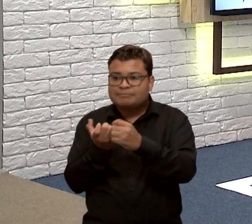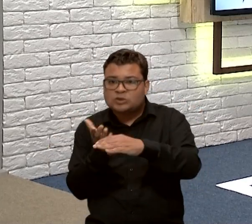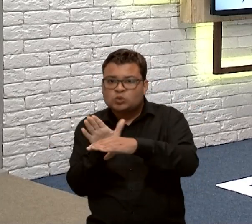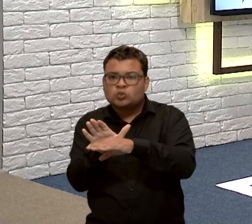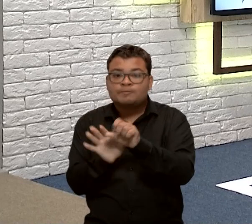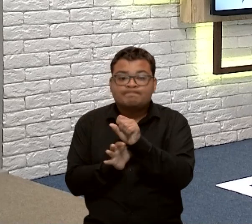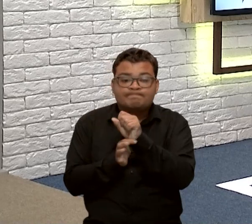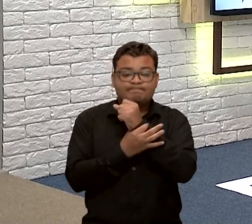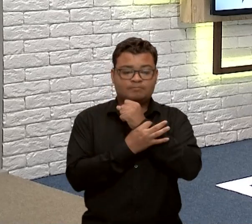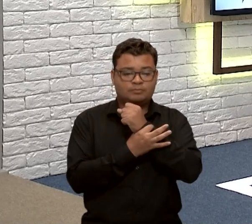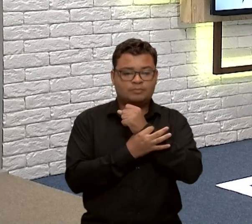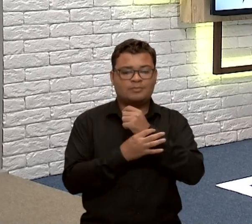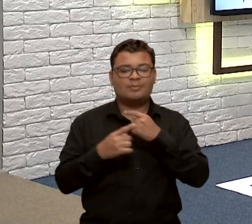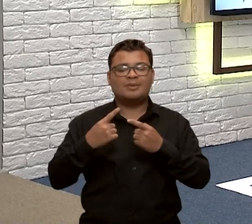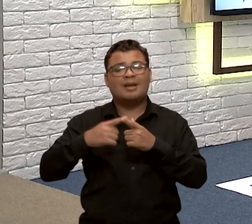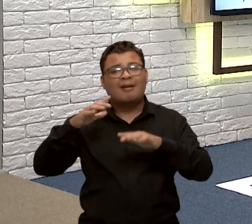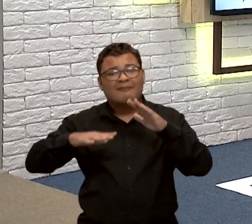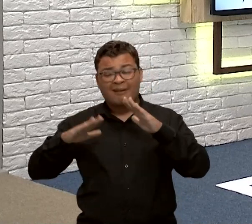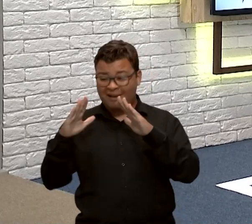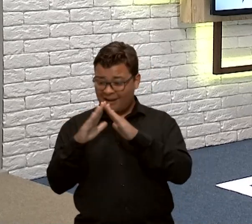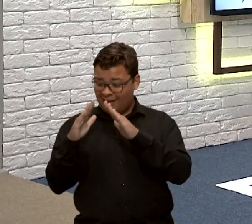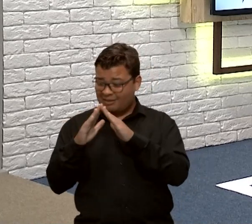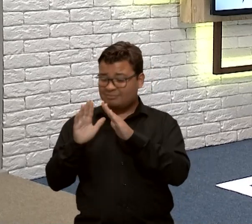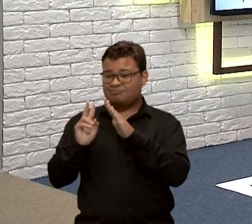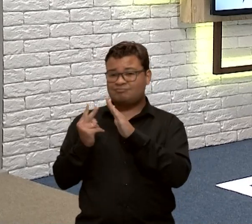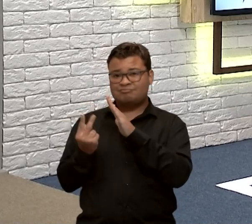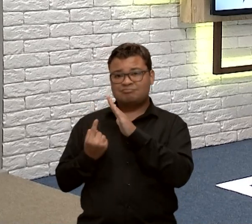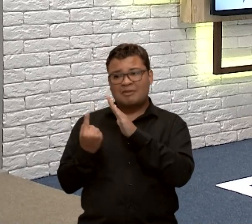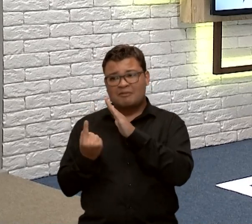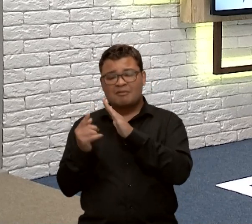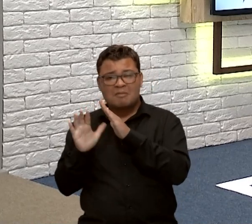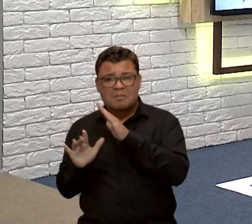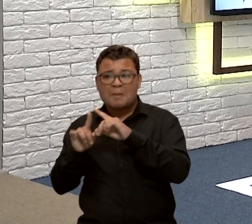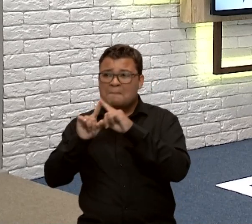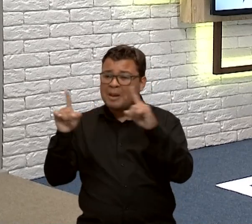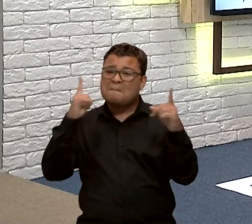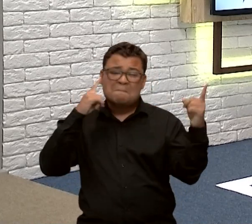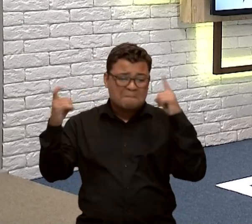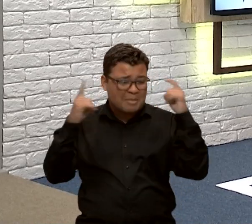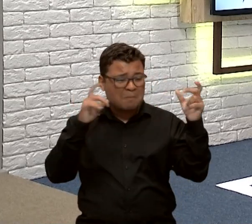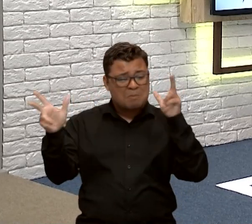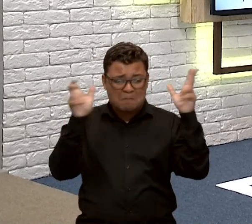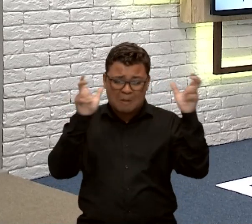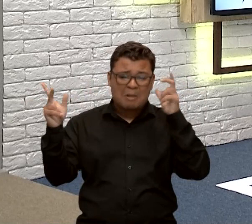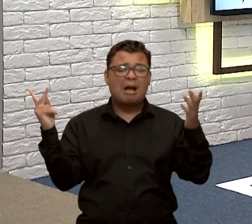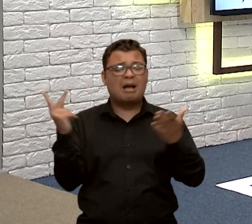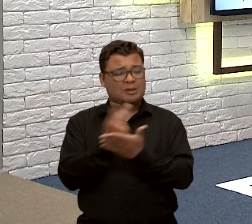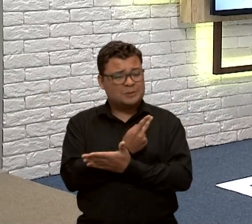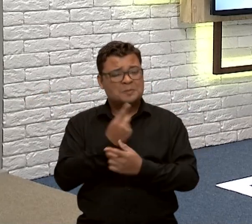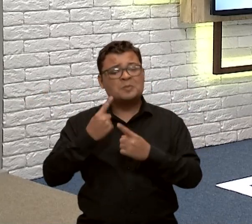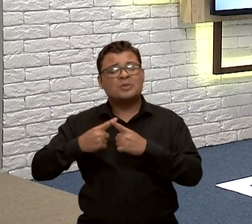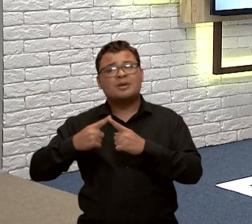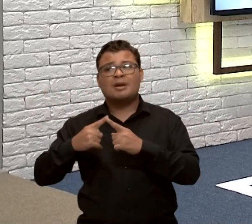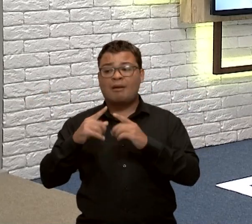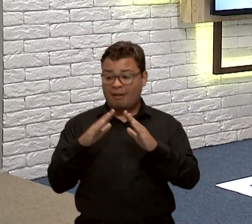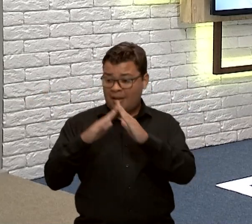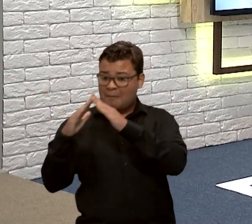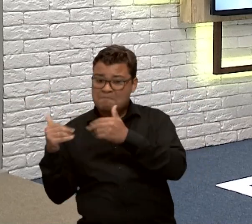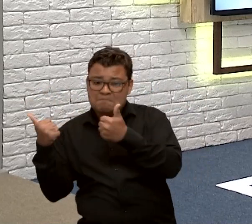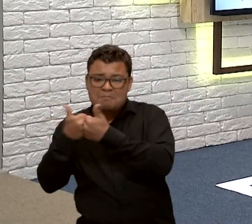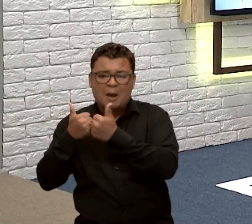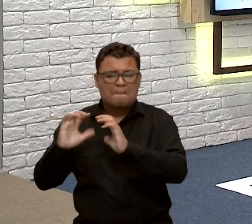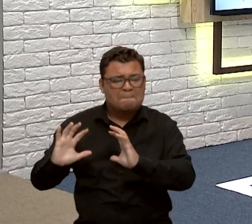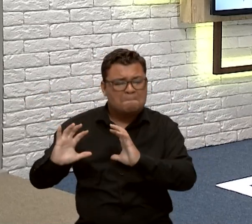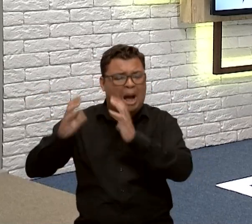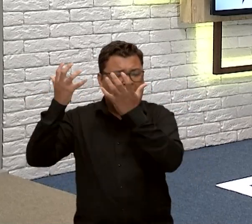mesmo estando dentro de casa, é possível evitar, né, a chegada desses barulhos. Às vezes há uma festa muito próxima, a pessoa soltando fogos